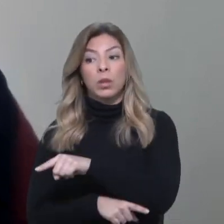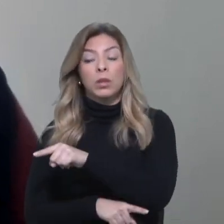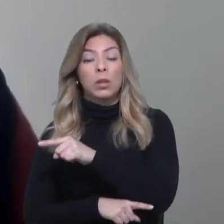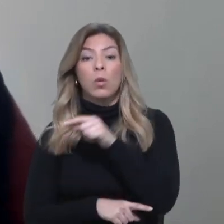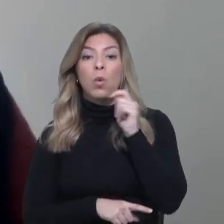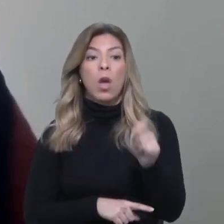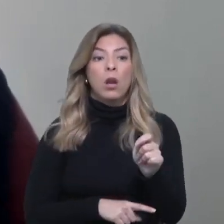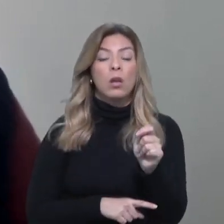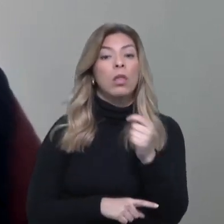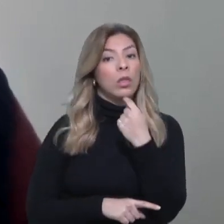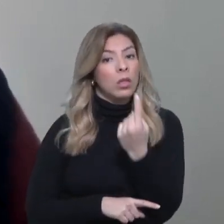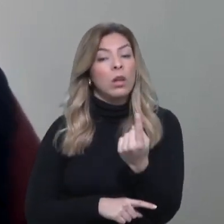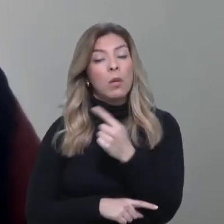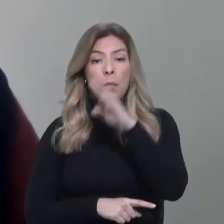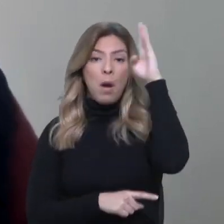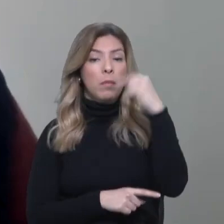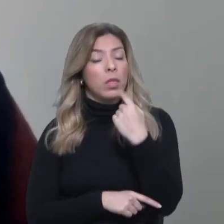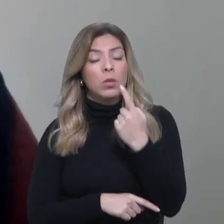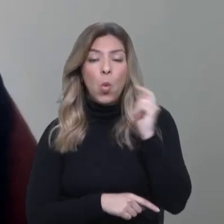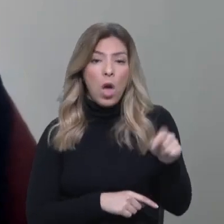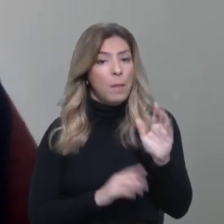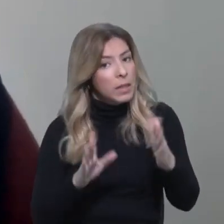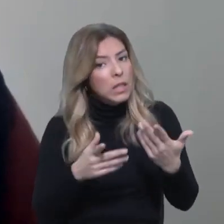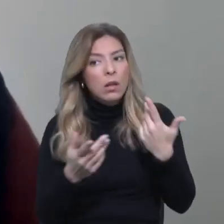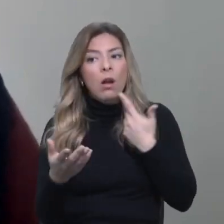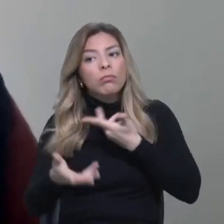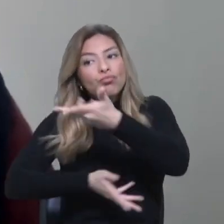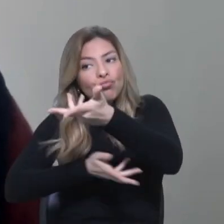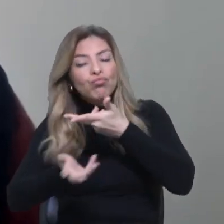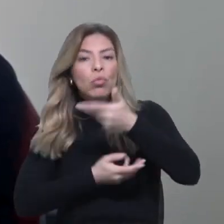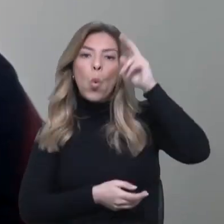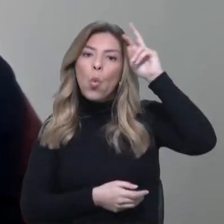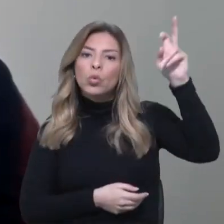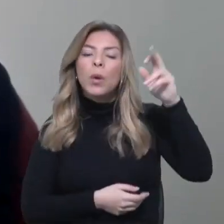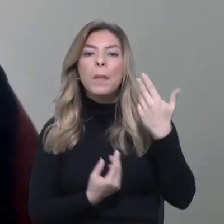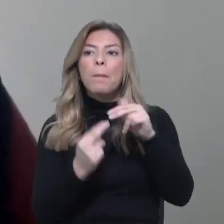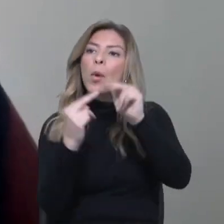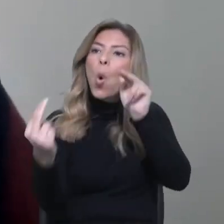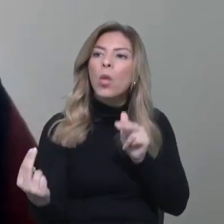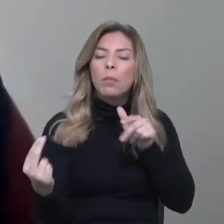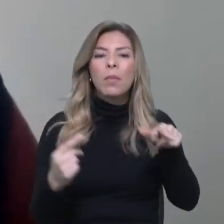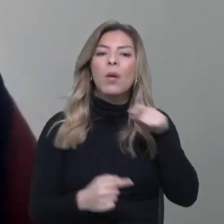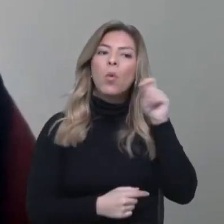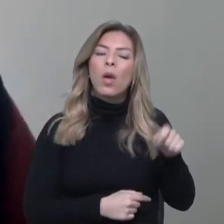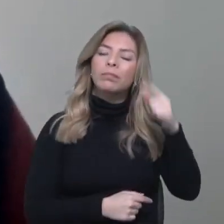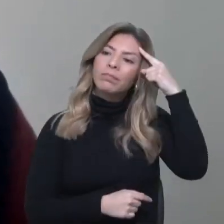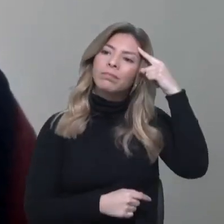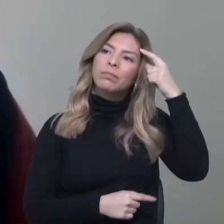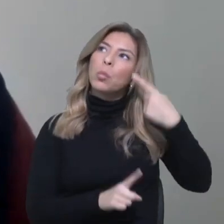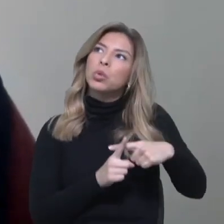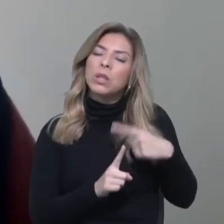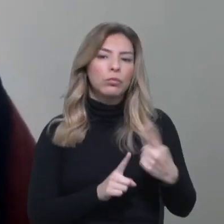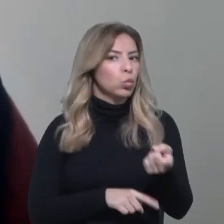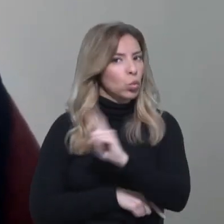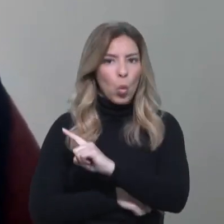com os russos e, de certa maneira, também estaria disponível nessa ponte. Os ucranianos nem sempre entenderam isso de forma positiva e o